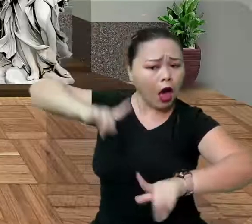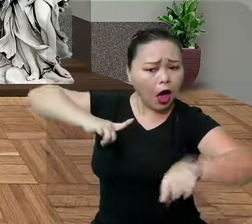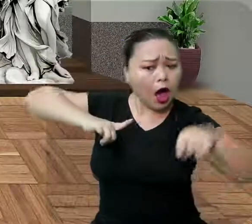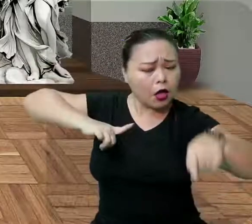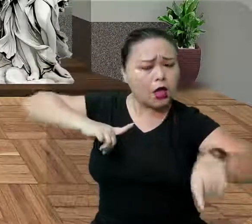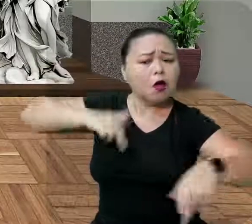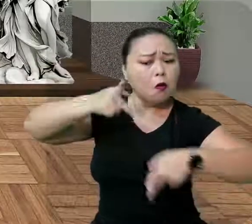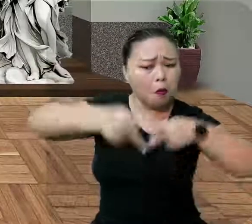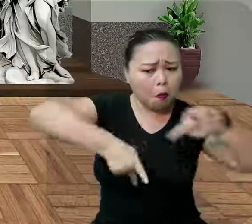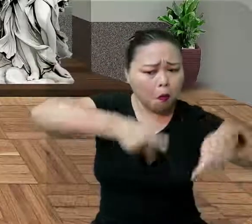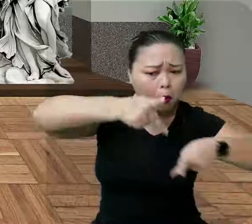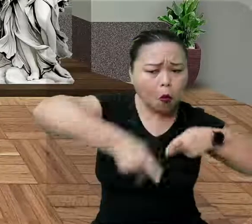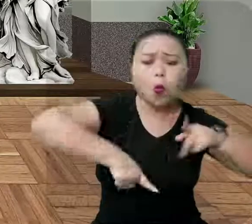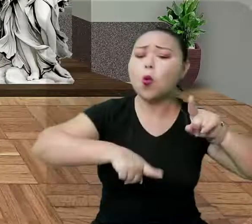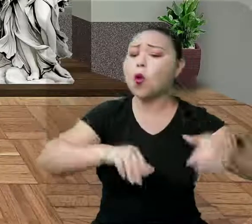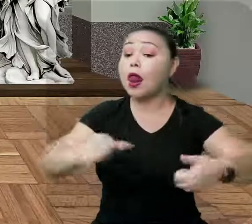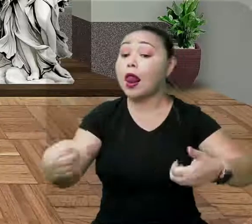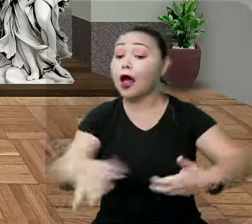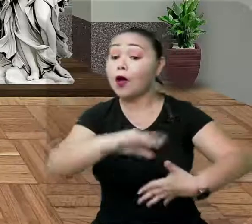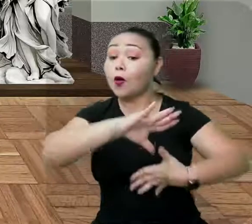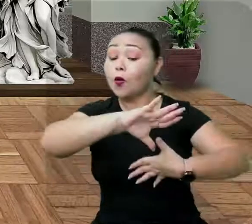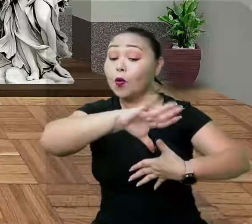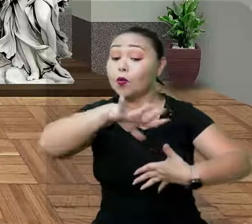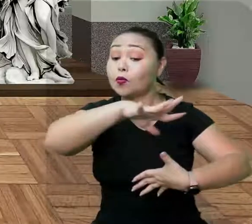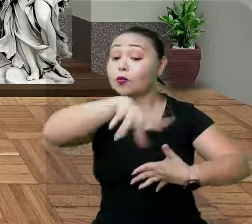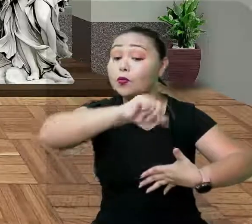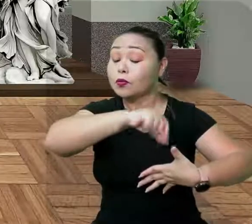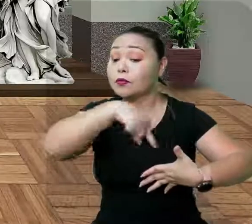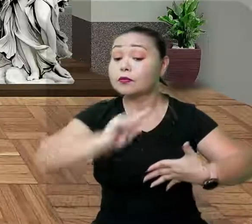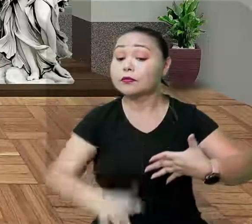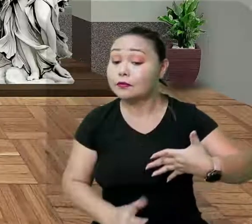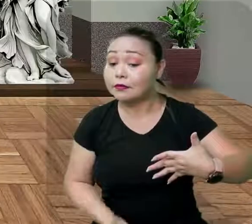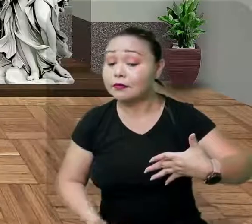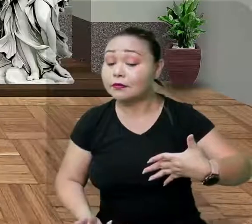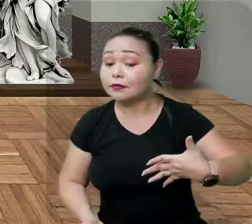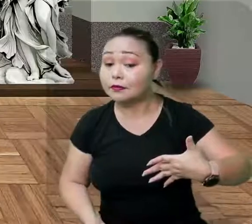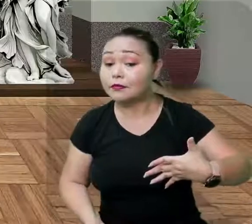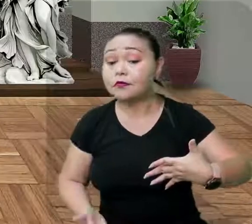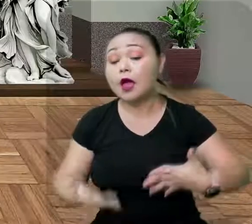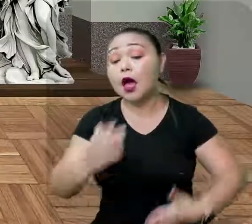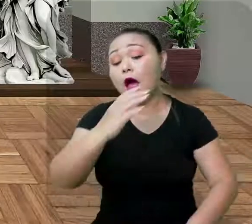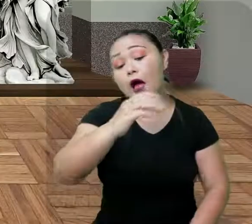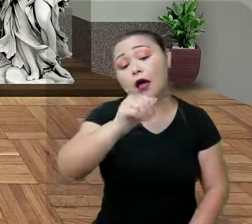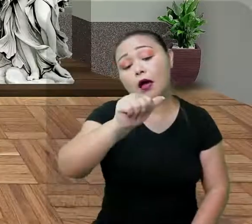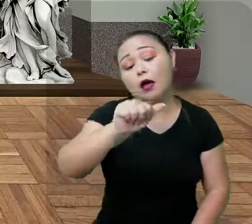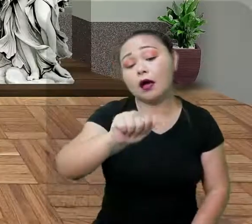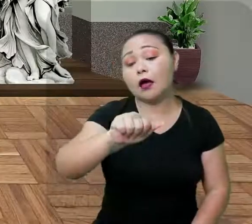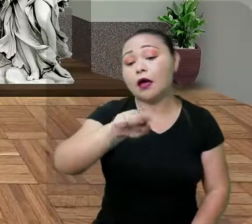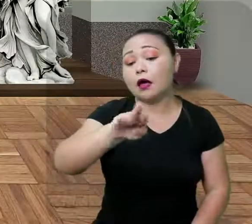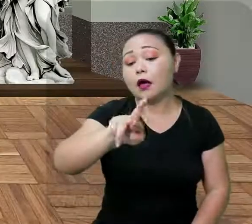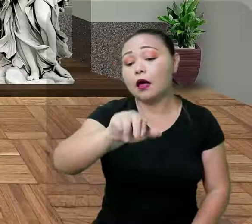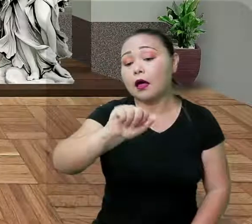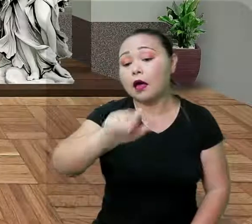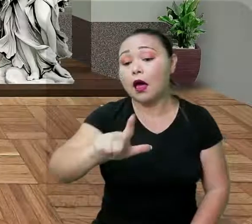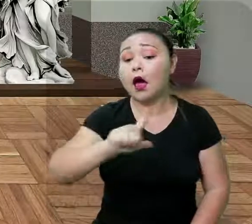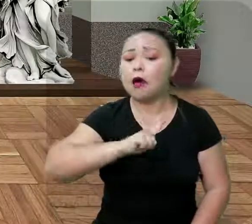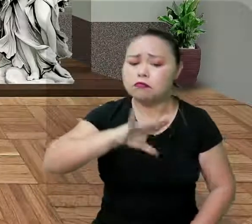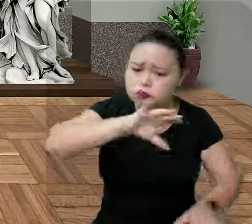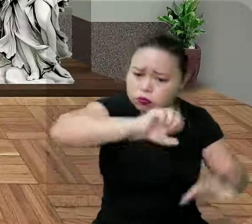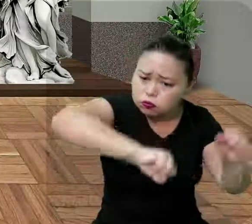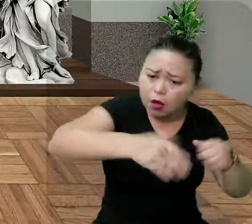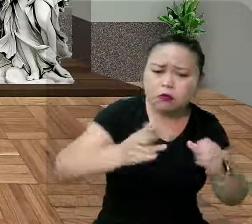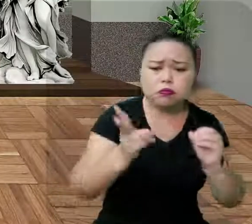esse tipo de povo lá no novo mundo e nós encontramos Cabral faz a mesma coisa Cabral